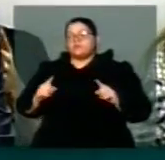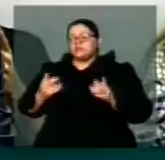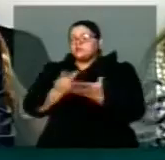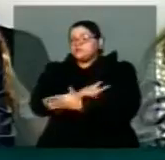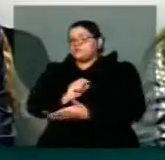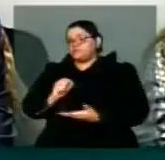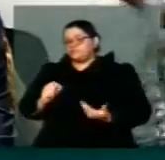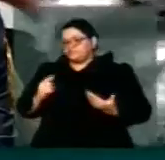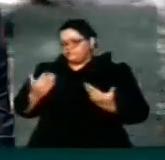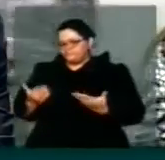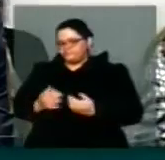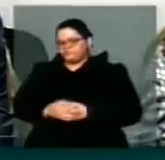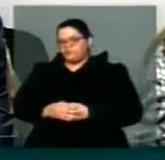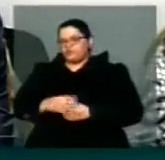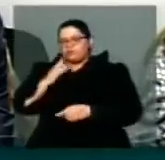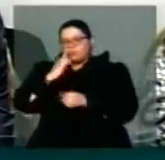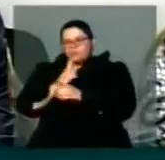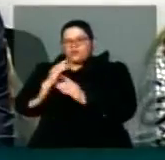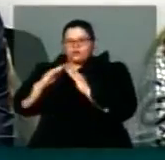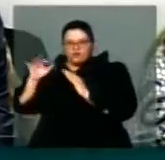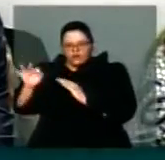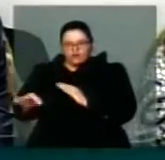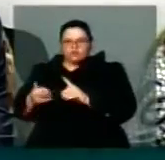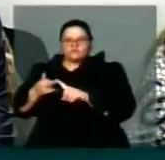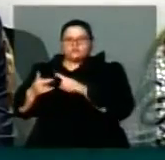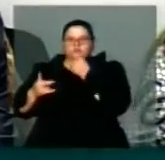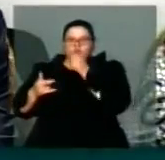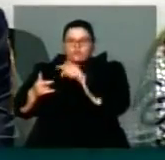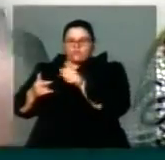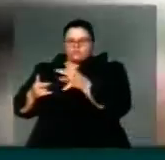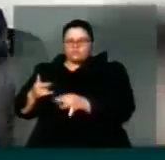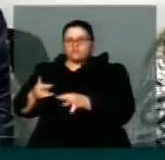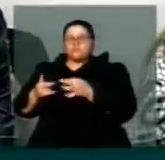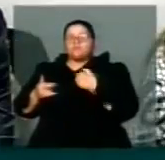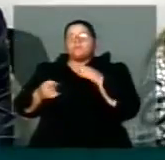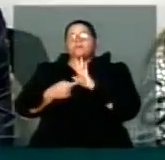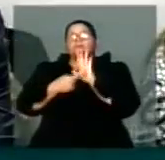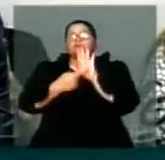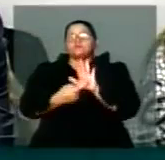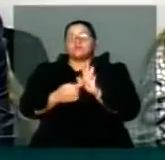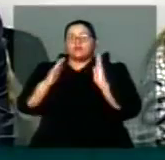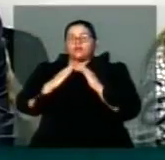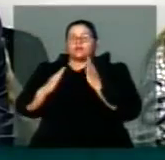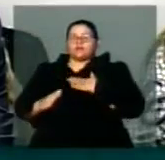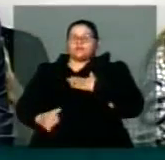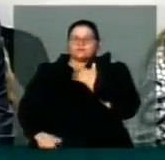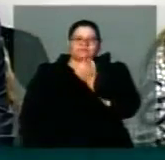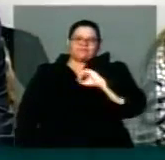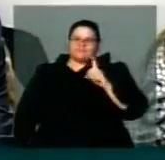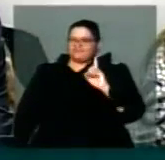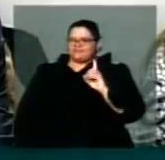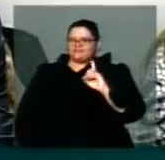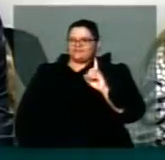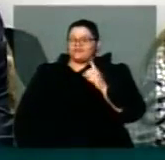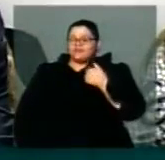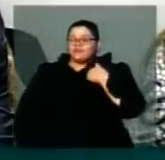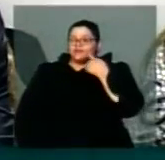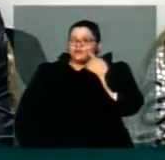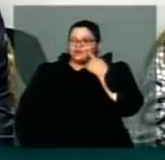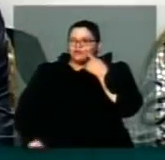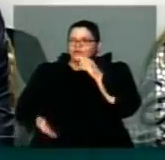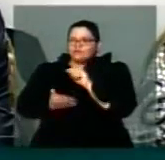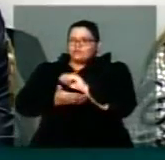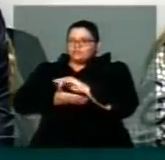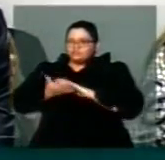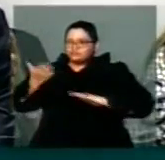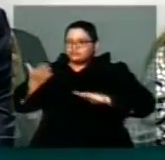momento, eu vim a público, mostrei que o imóvel não era meu, e que eu estava tirando a certidão de ônus reais. Houve